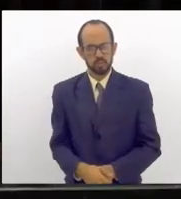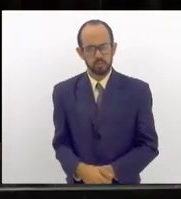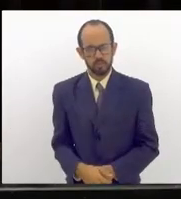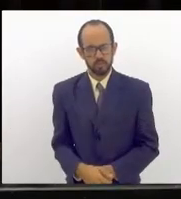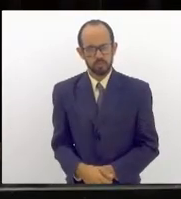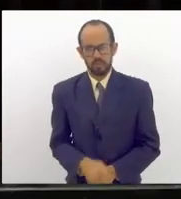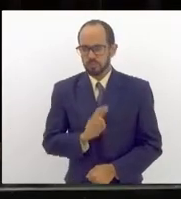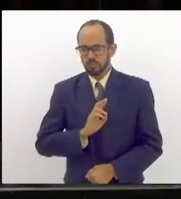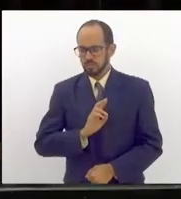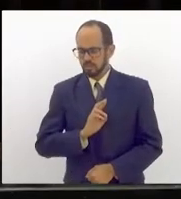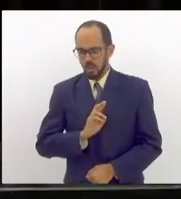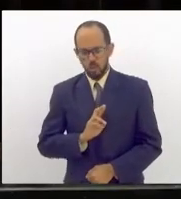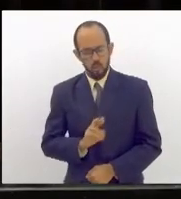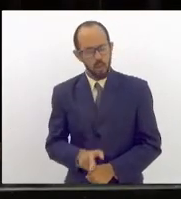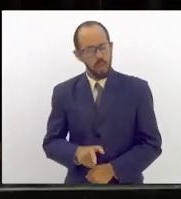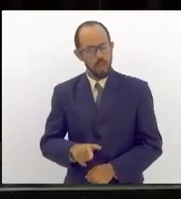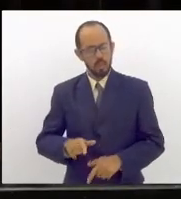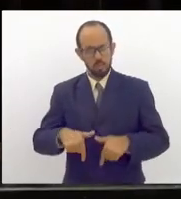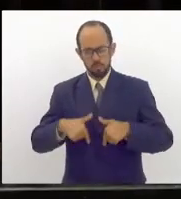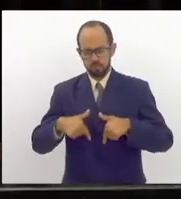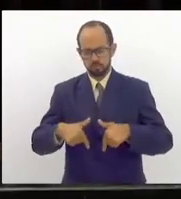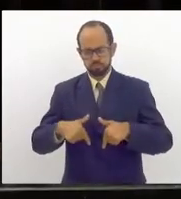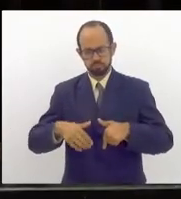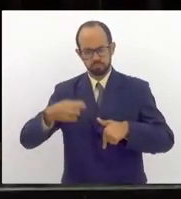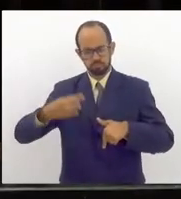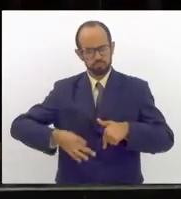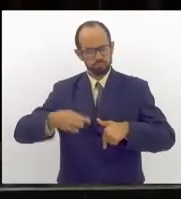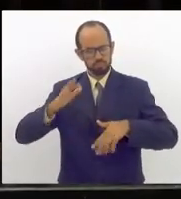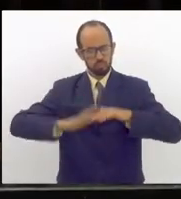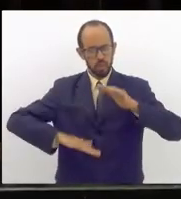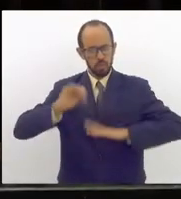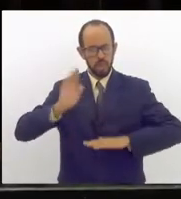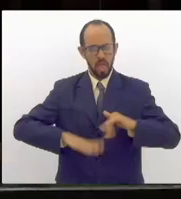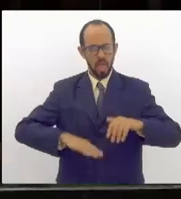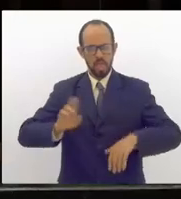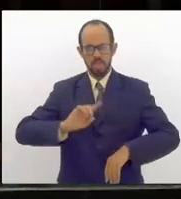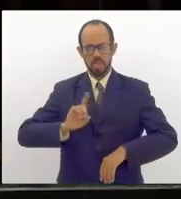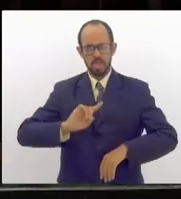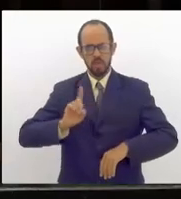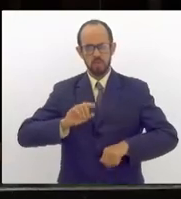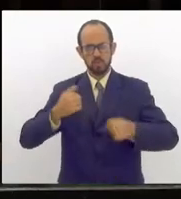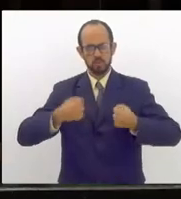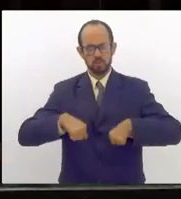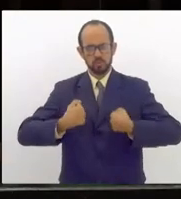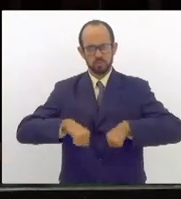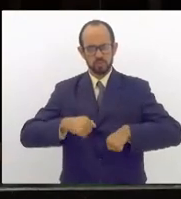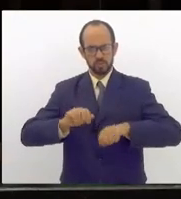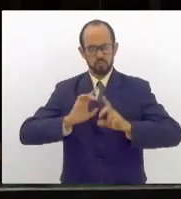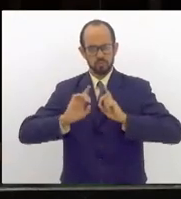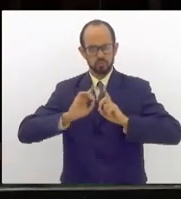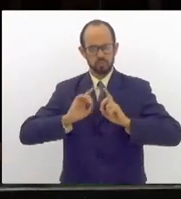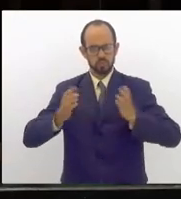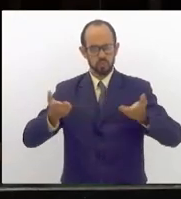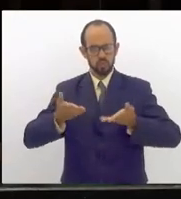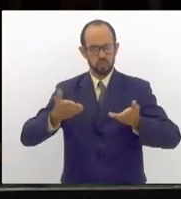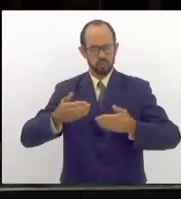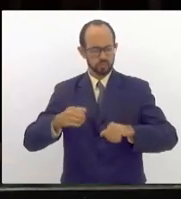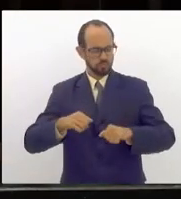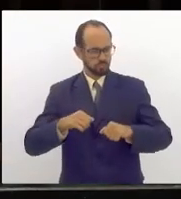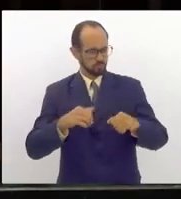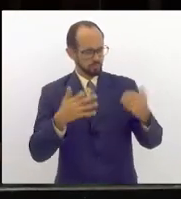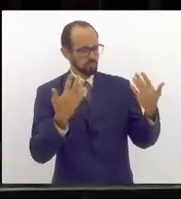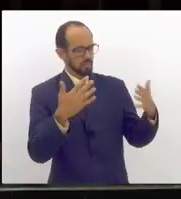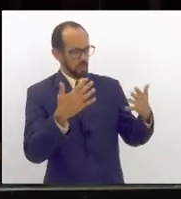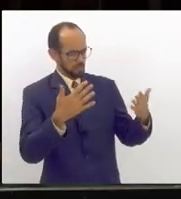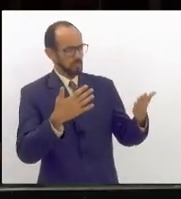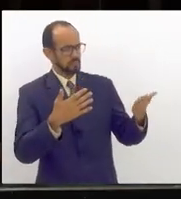isso não é uma postura qualquer Isso é uma postura que nós temos que discutir hoje quero parabenizar você